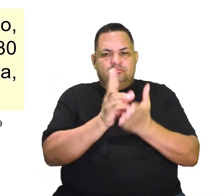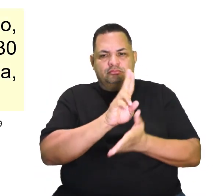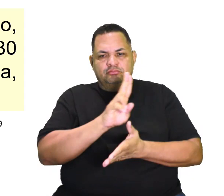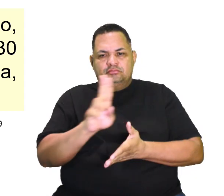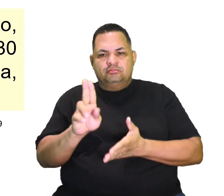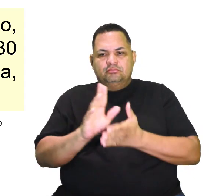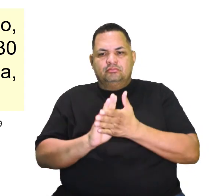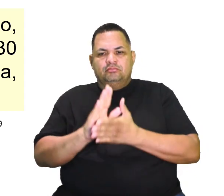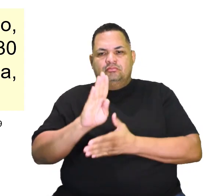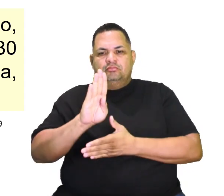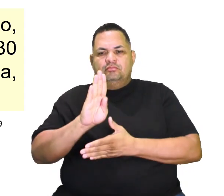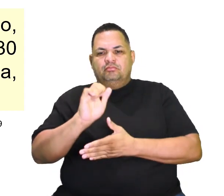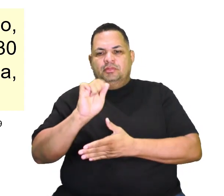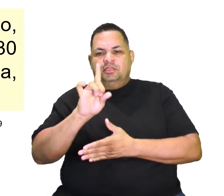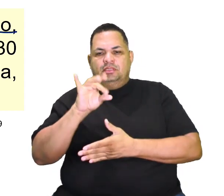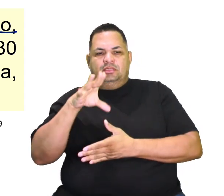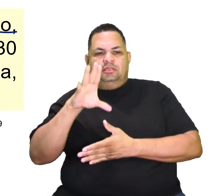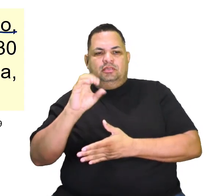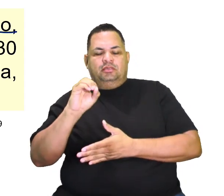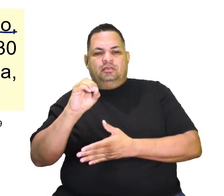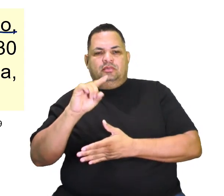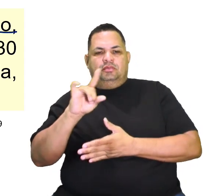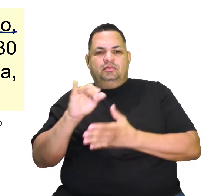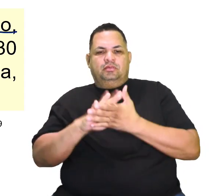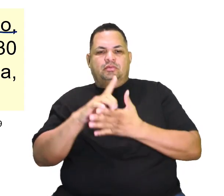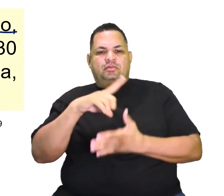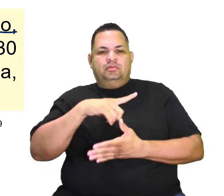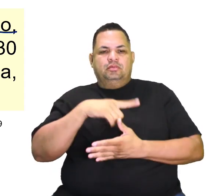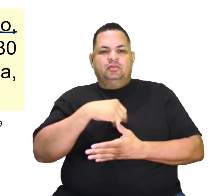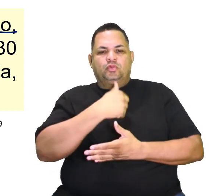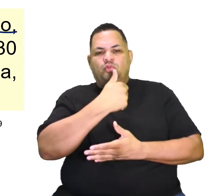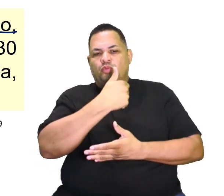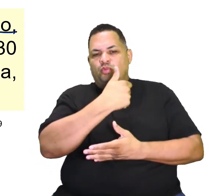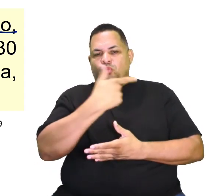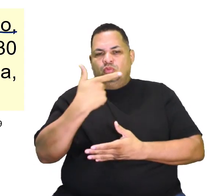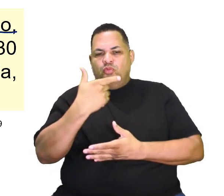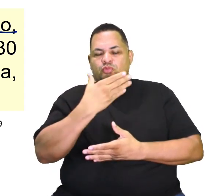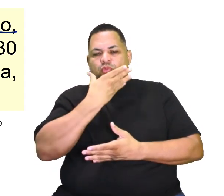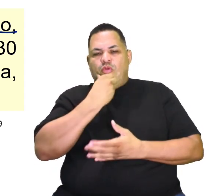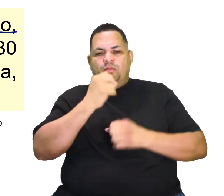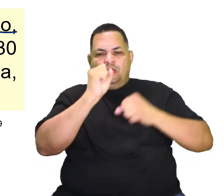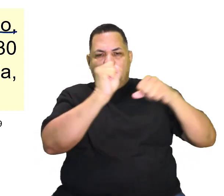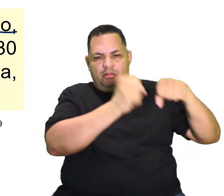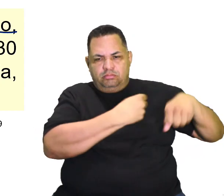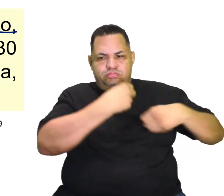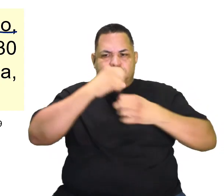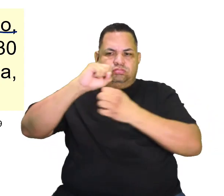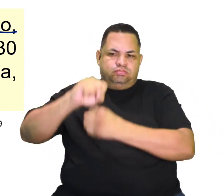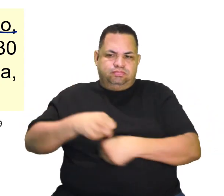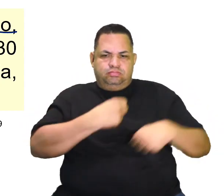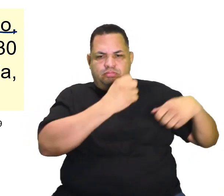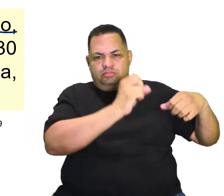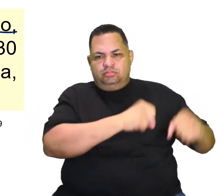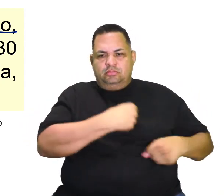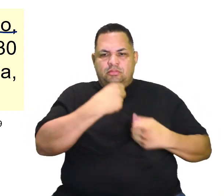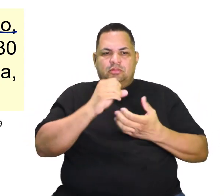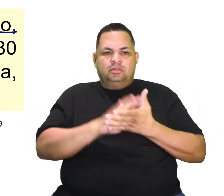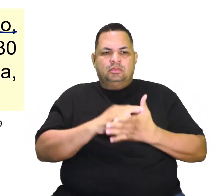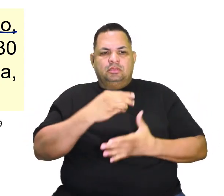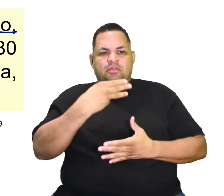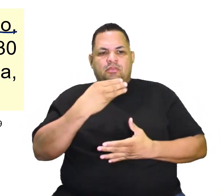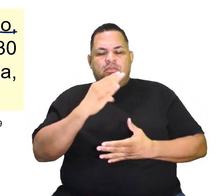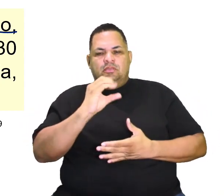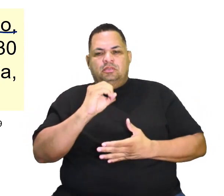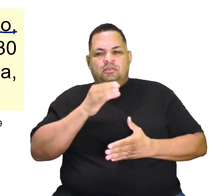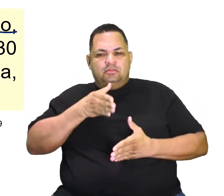nome de Batelão, conduzida por 12 homens remadores, passa por